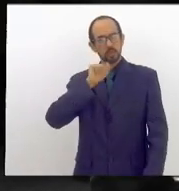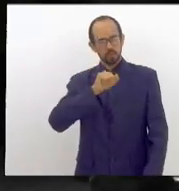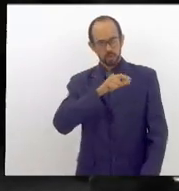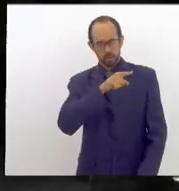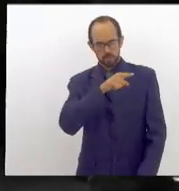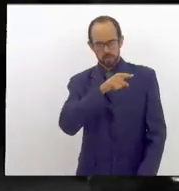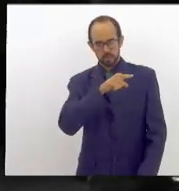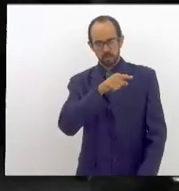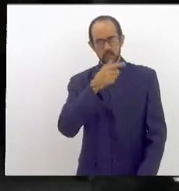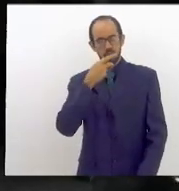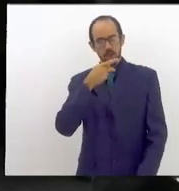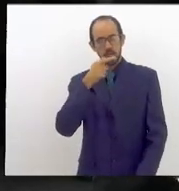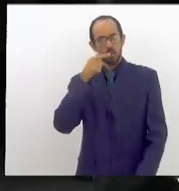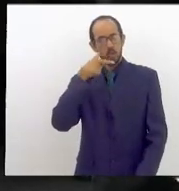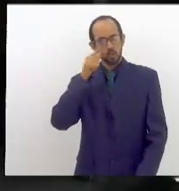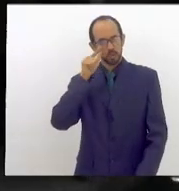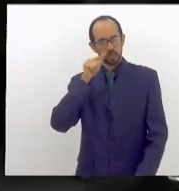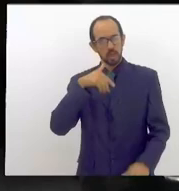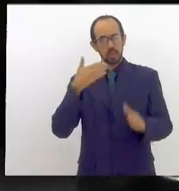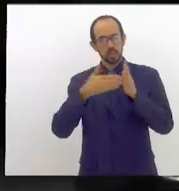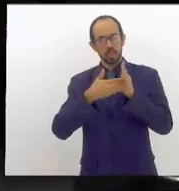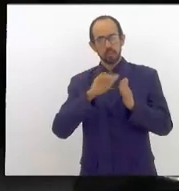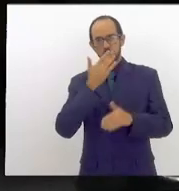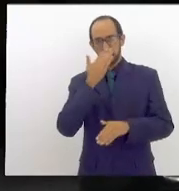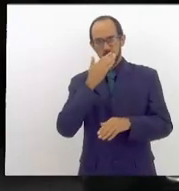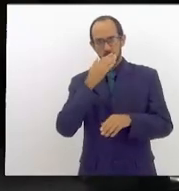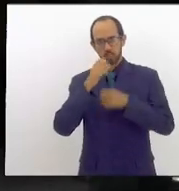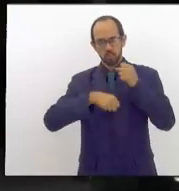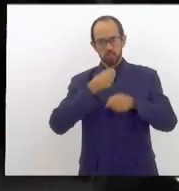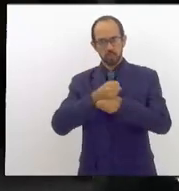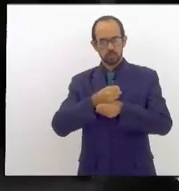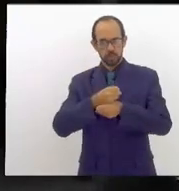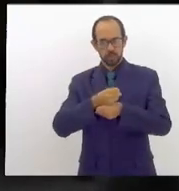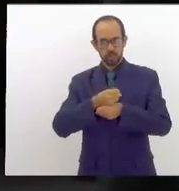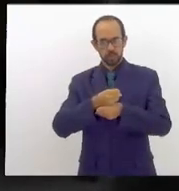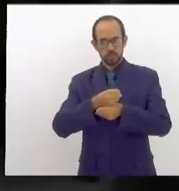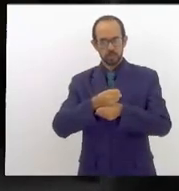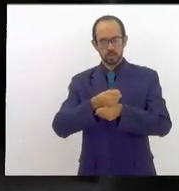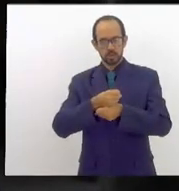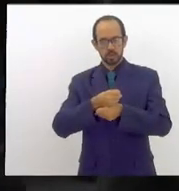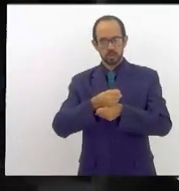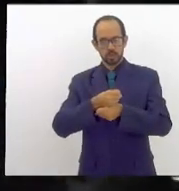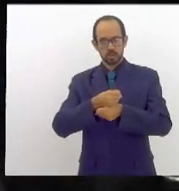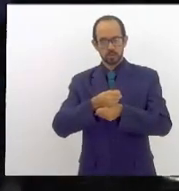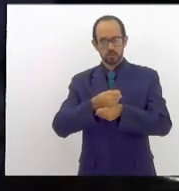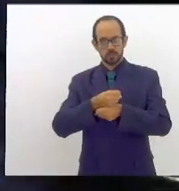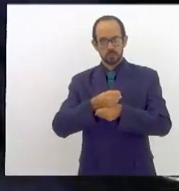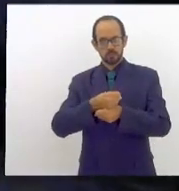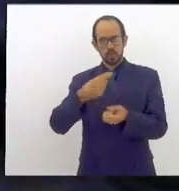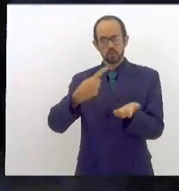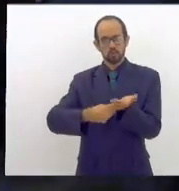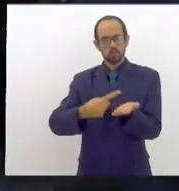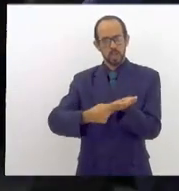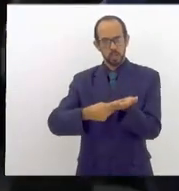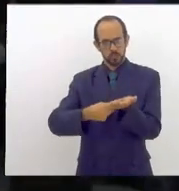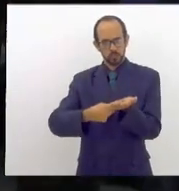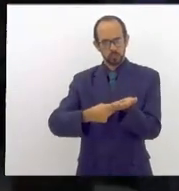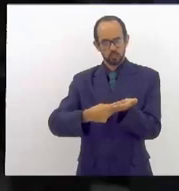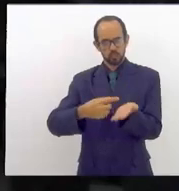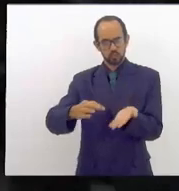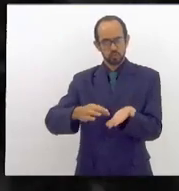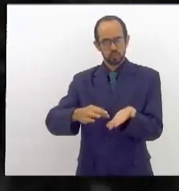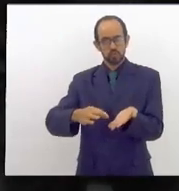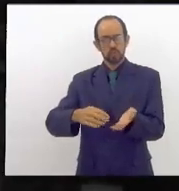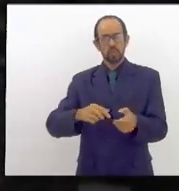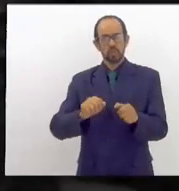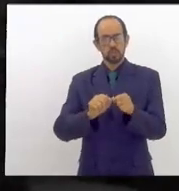que até Fevereiro do ano que vem até o final do primeiro bimestre pelo pelos termos do acordo que foi celebrado está